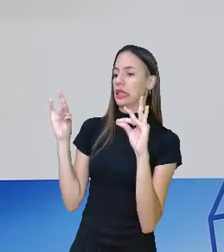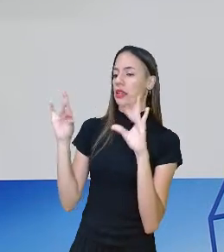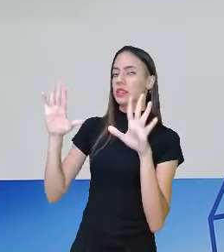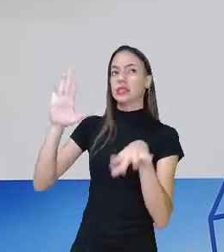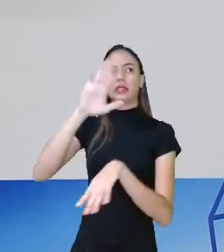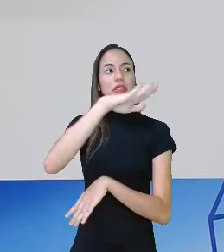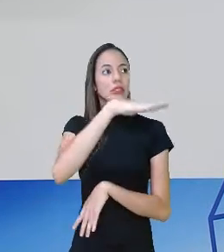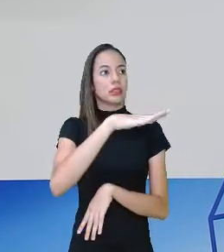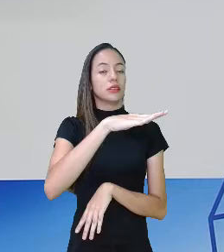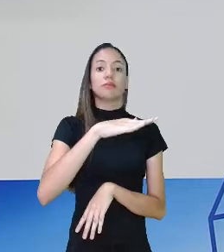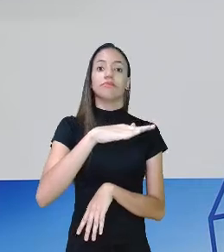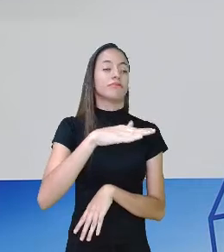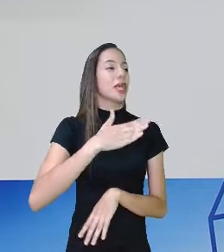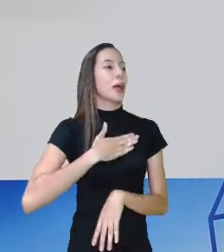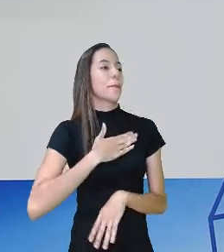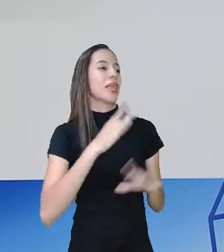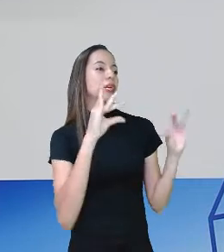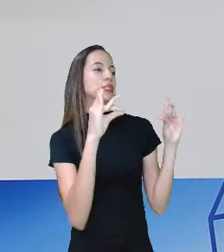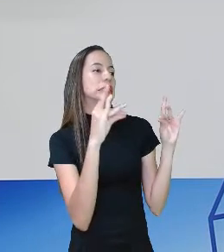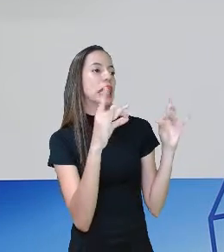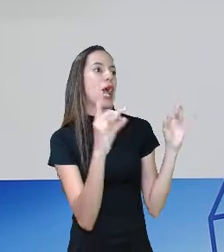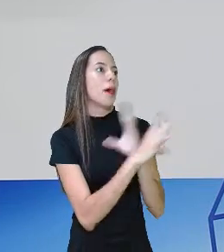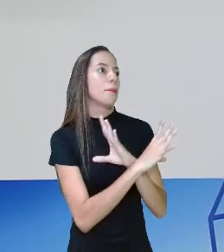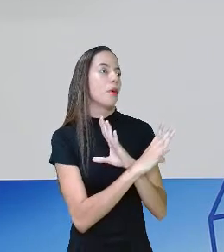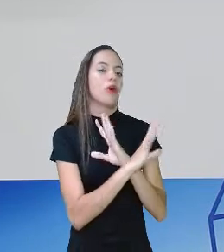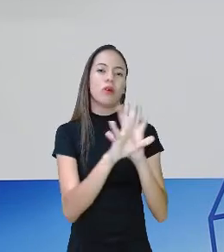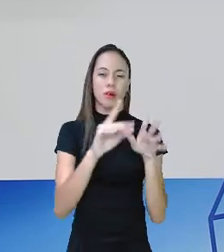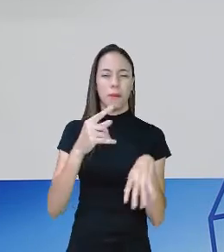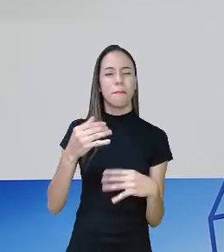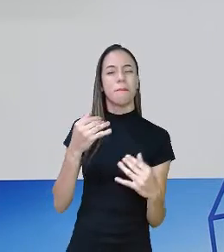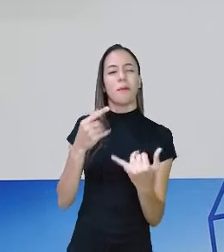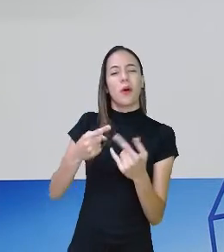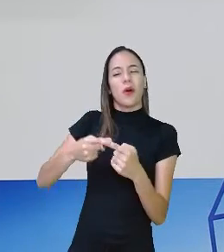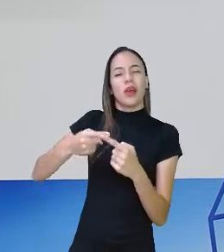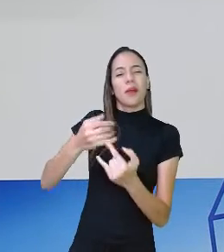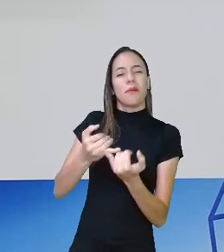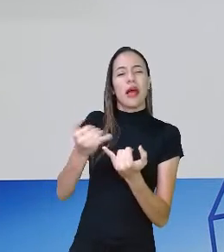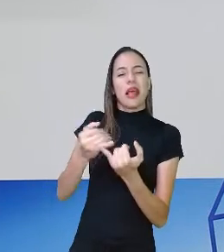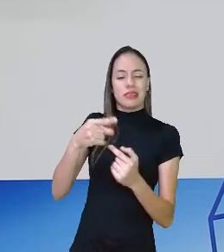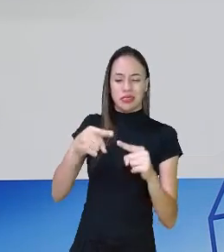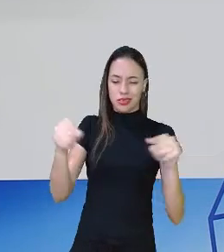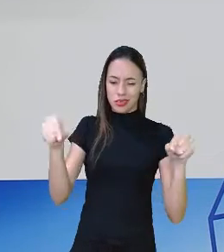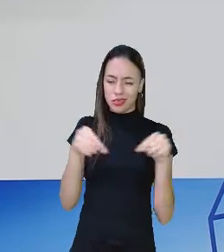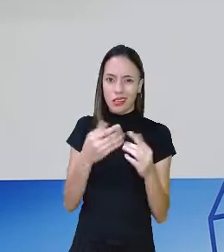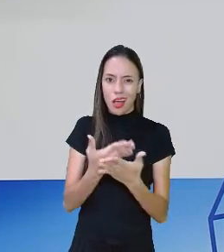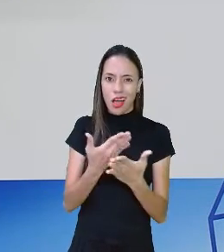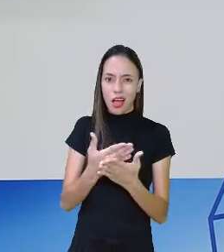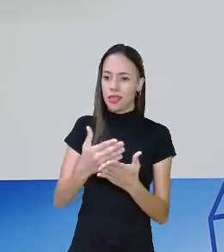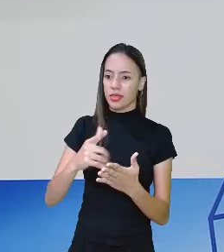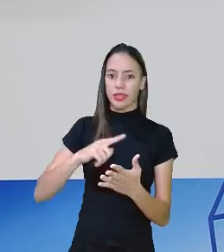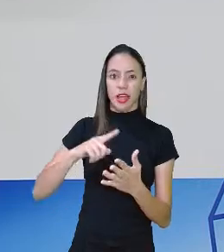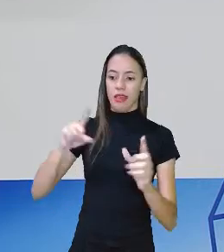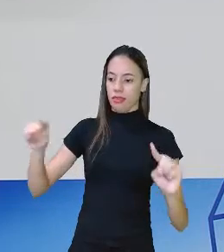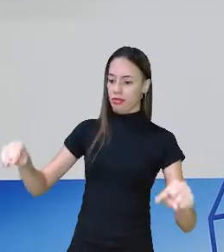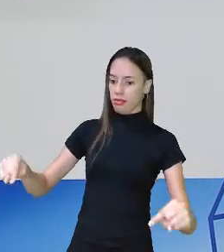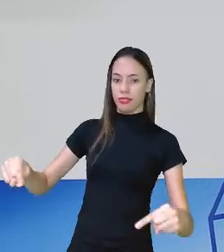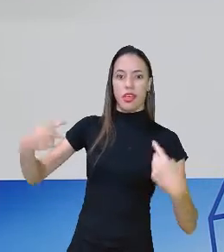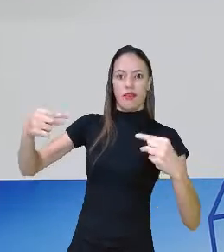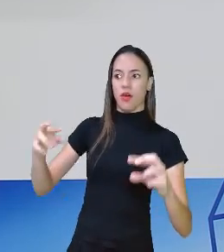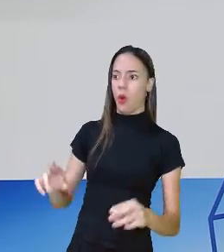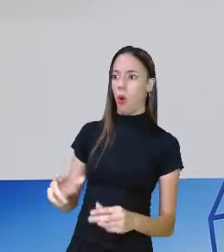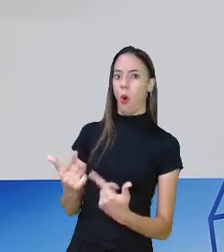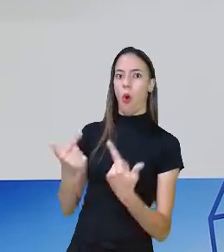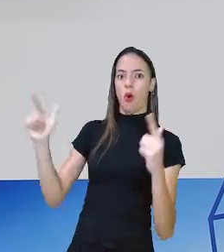acabou. Porque falando assim, até parece que na sala de aula não existem outros desafios. Até parece que está todo mundo